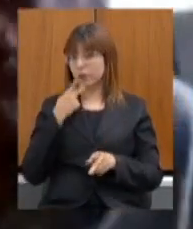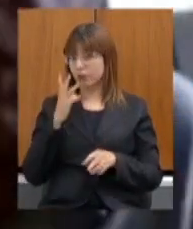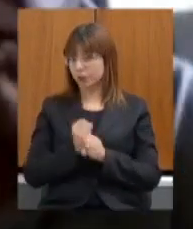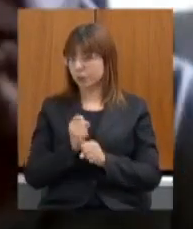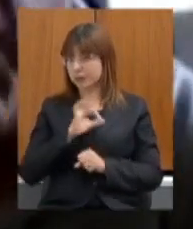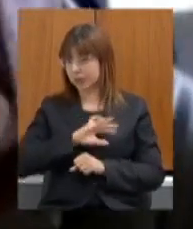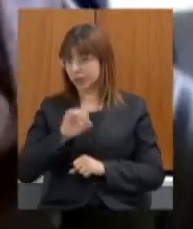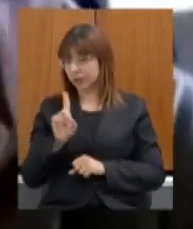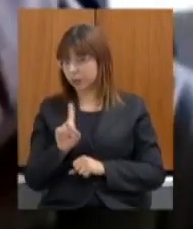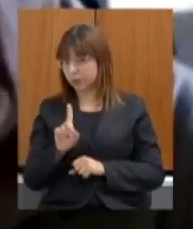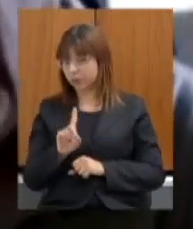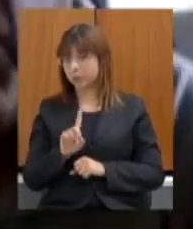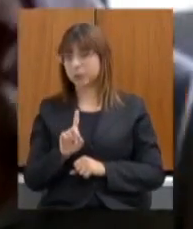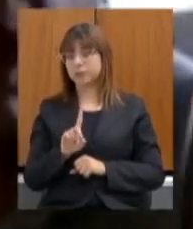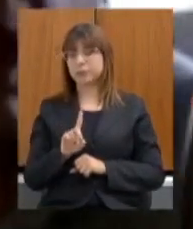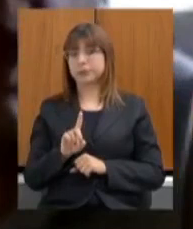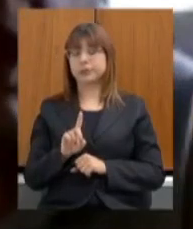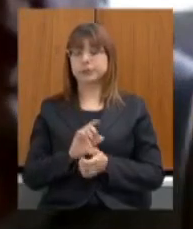aqui salário, não.